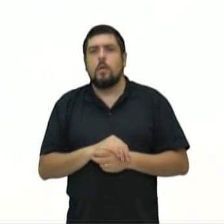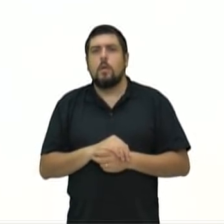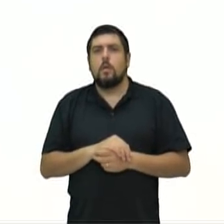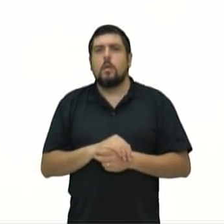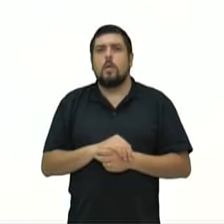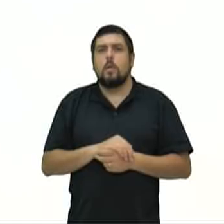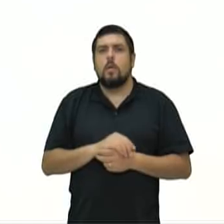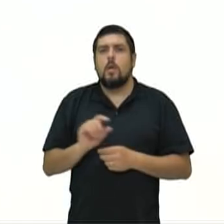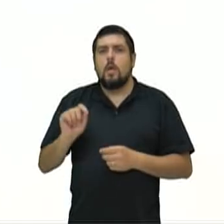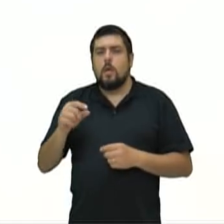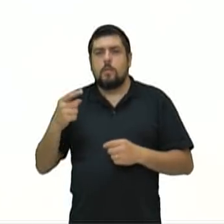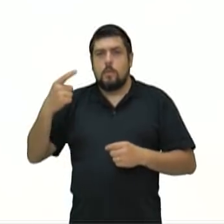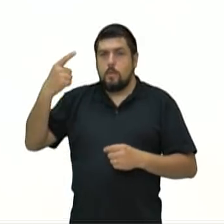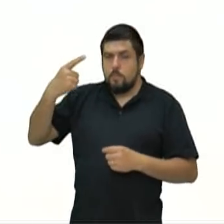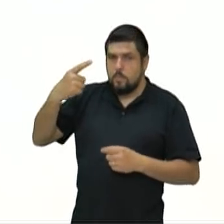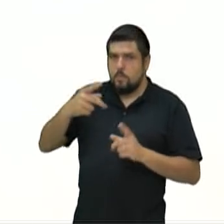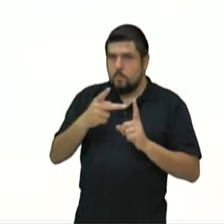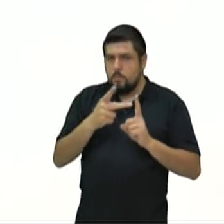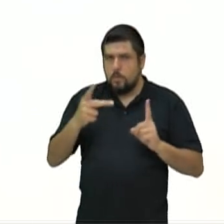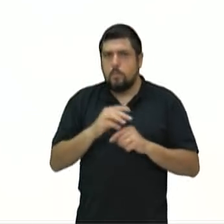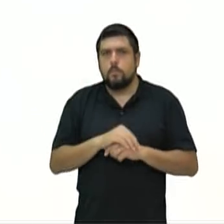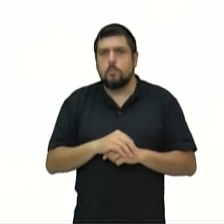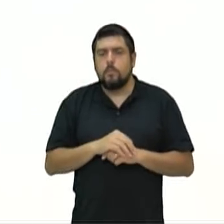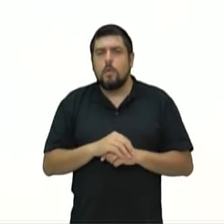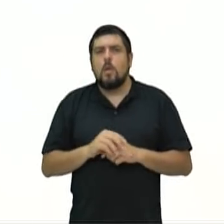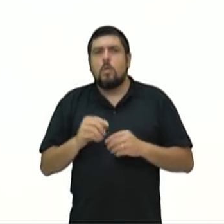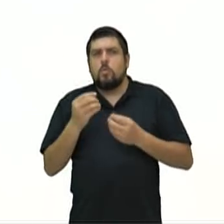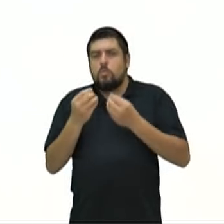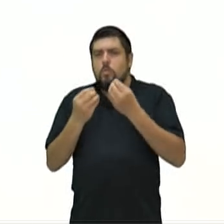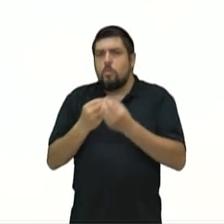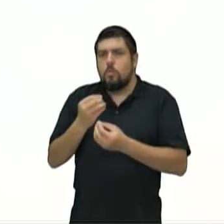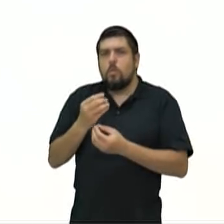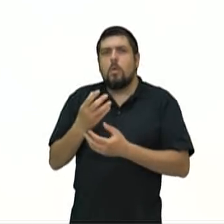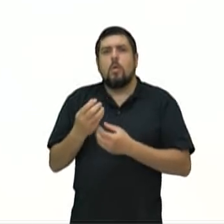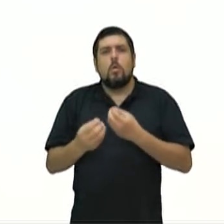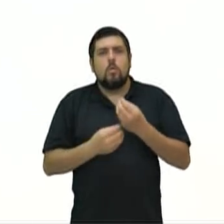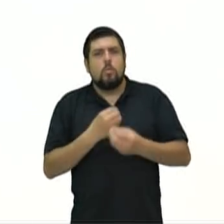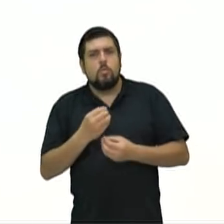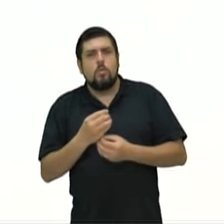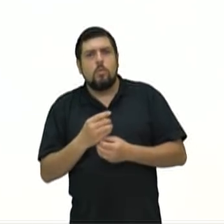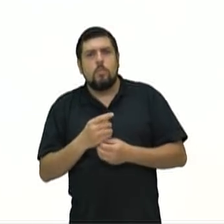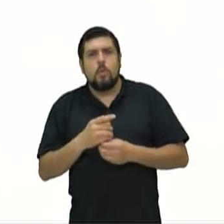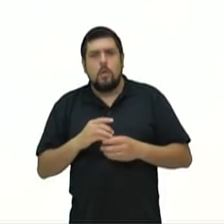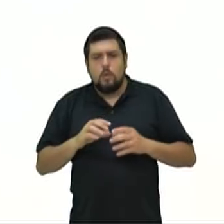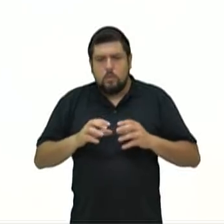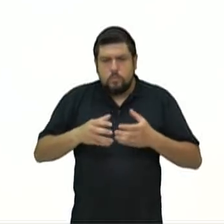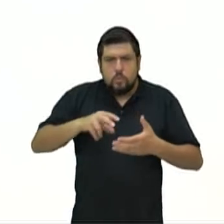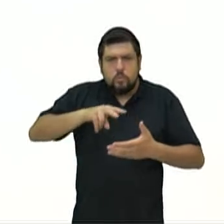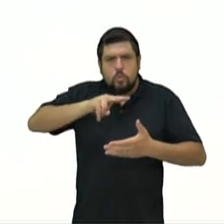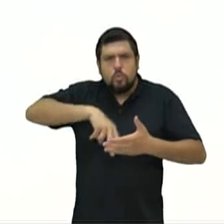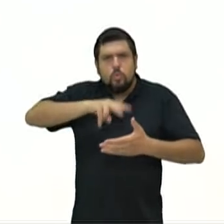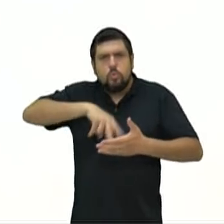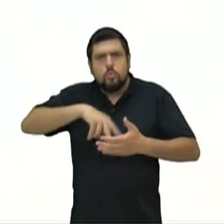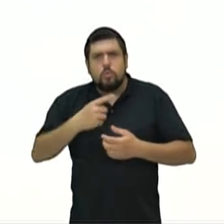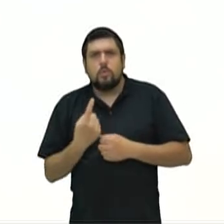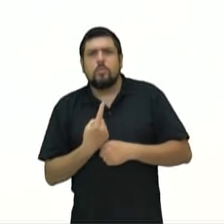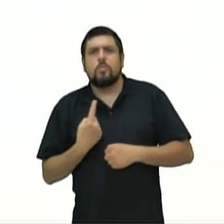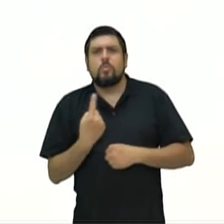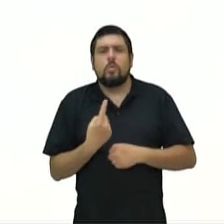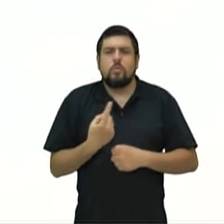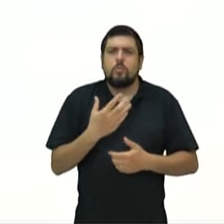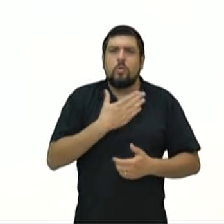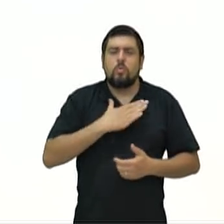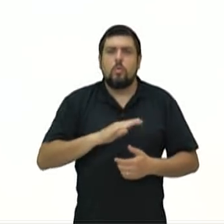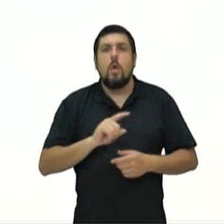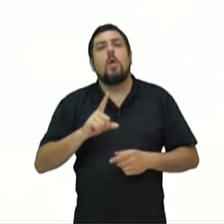está errado, primeiro parágrafo ainda. Para os que condenam o hábito solitário, há inúmeros grupos de estudo em torno de livros que demonstram